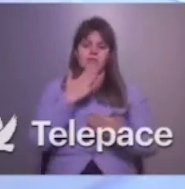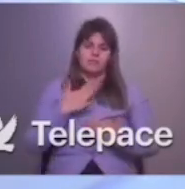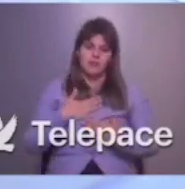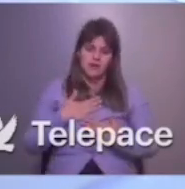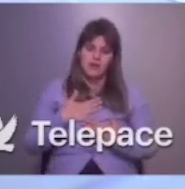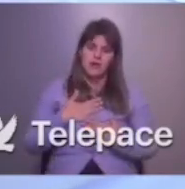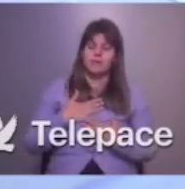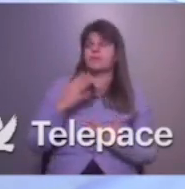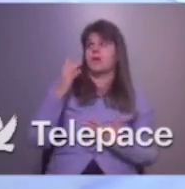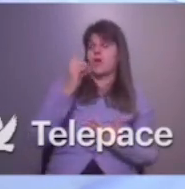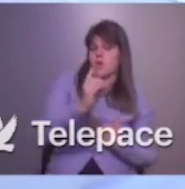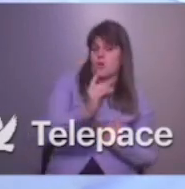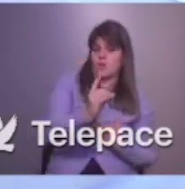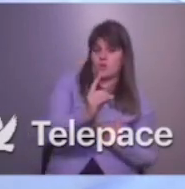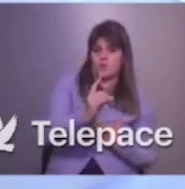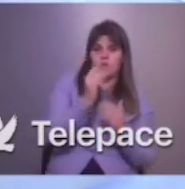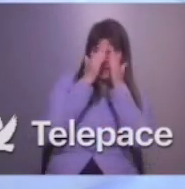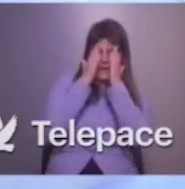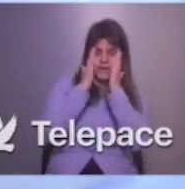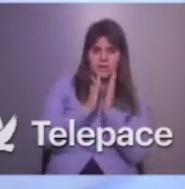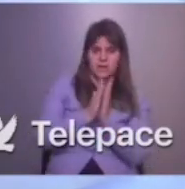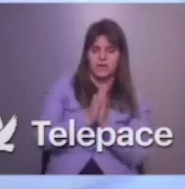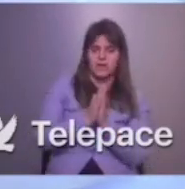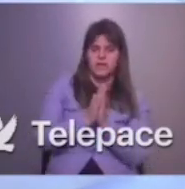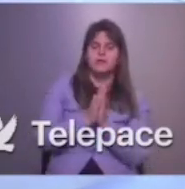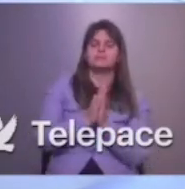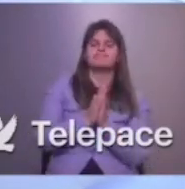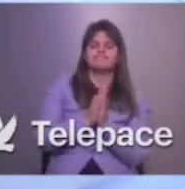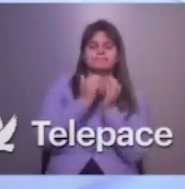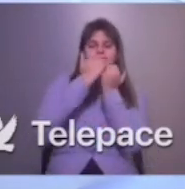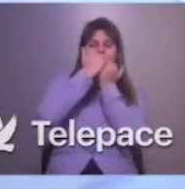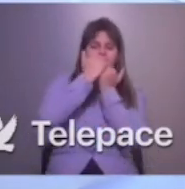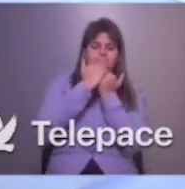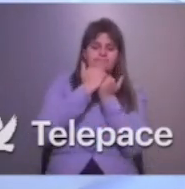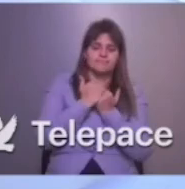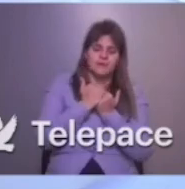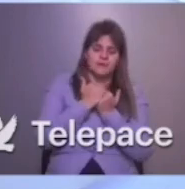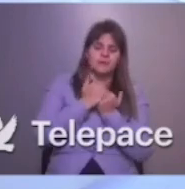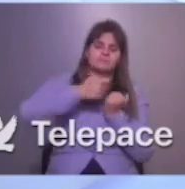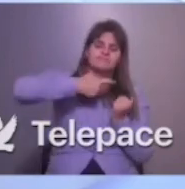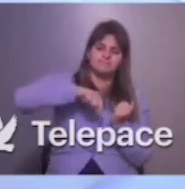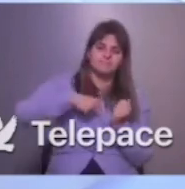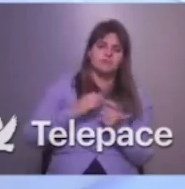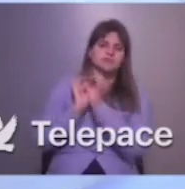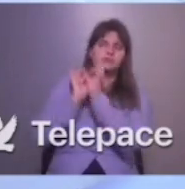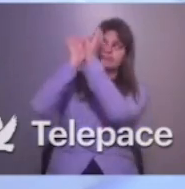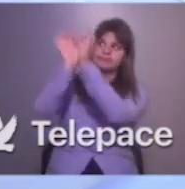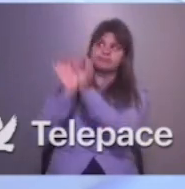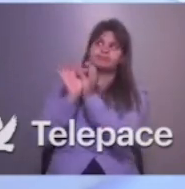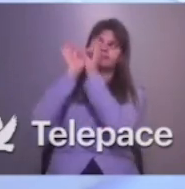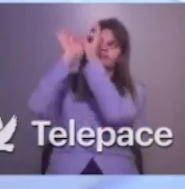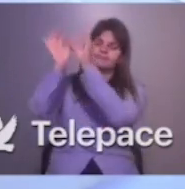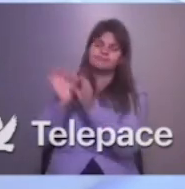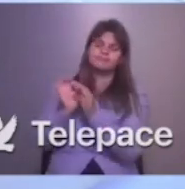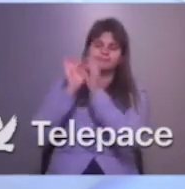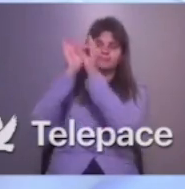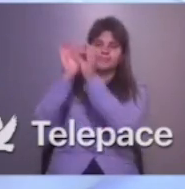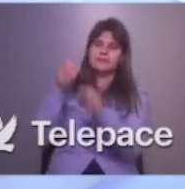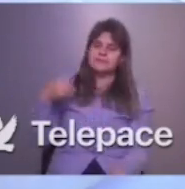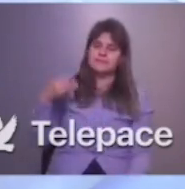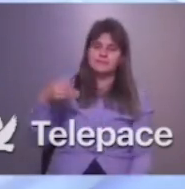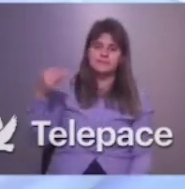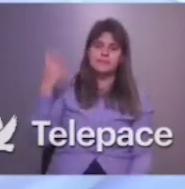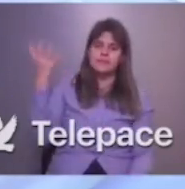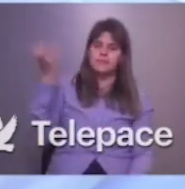il suo materno aiuto, di servirti fedelmente per diffondere